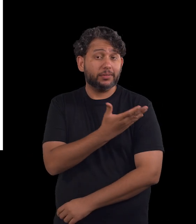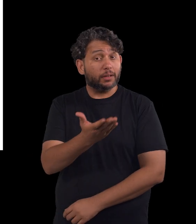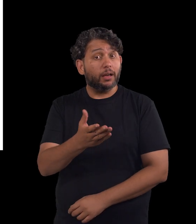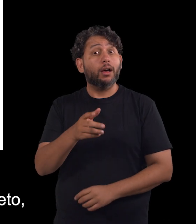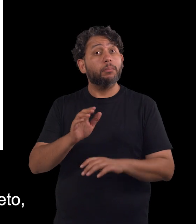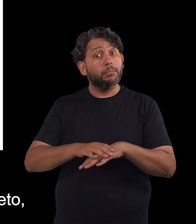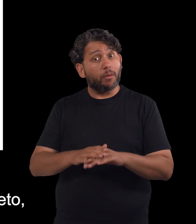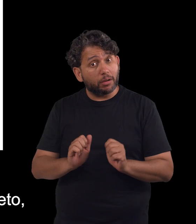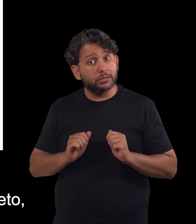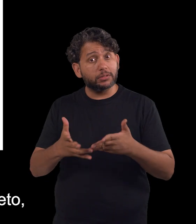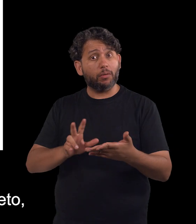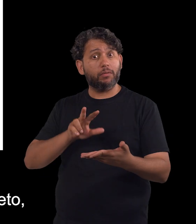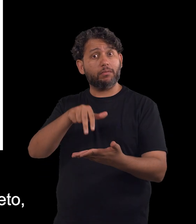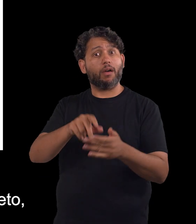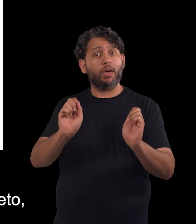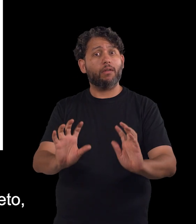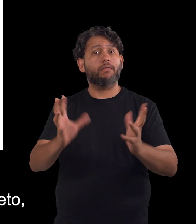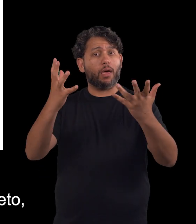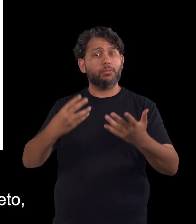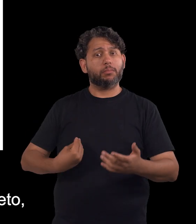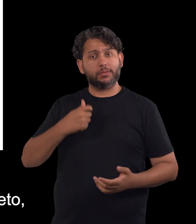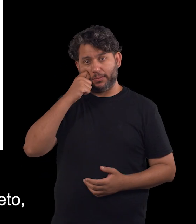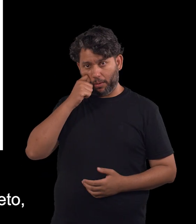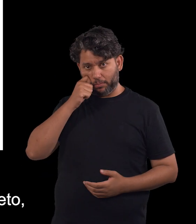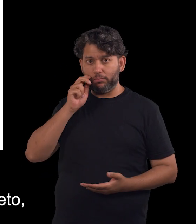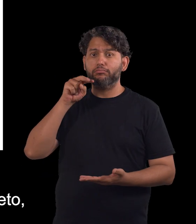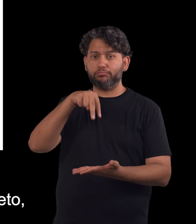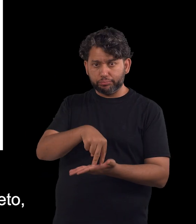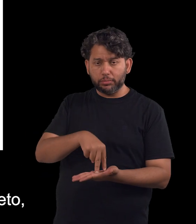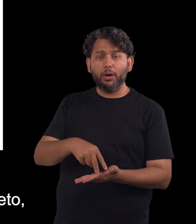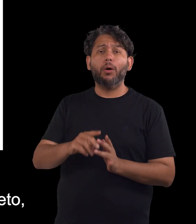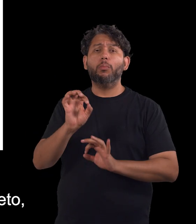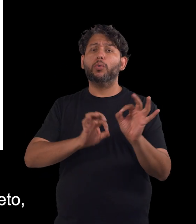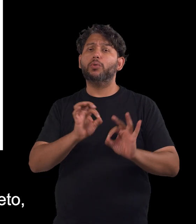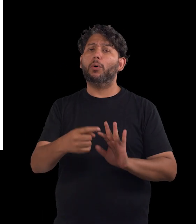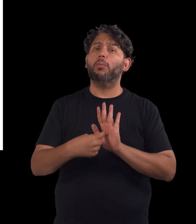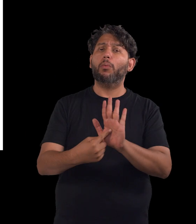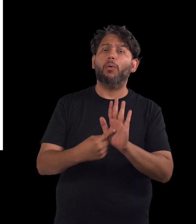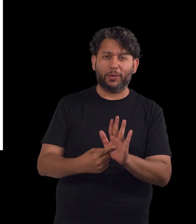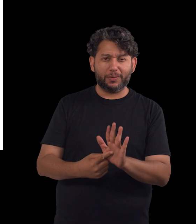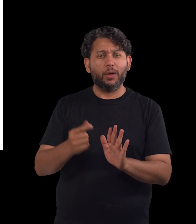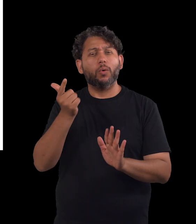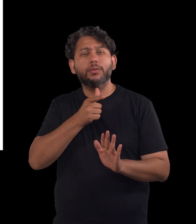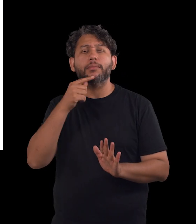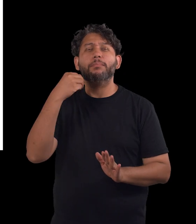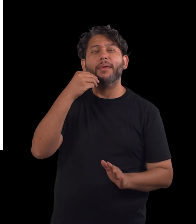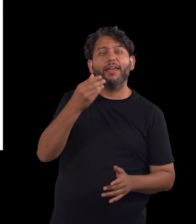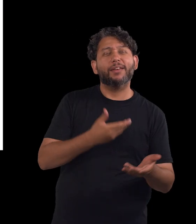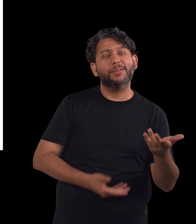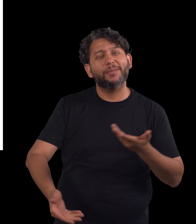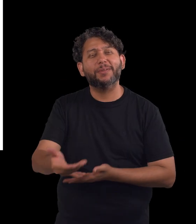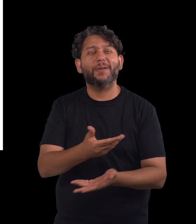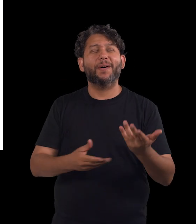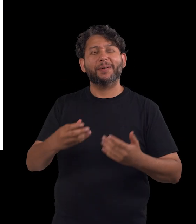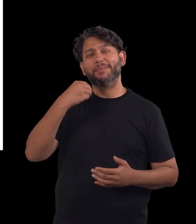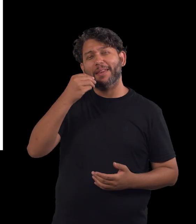fundamental. Essas ações consistem em eventos presenciais, em que apresentamos o projeto, promovendo trocas de